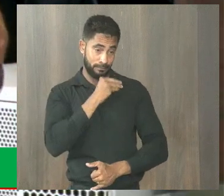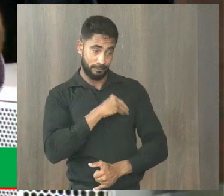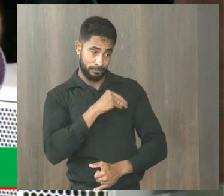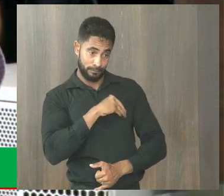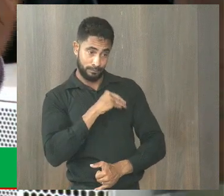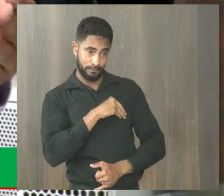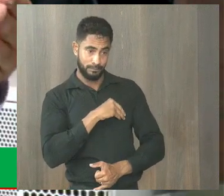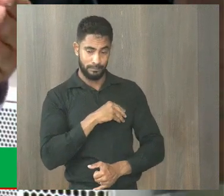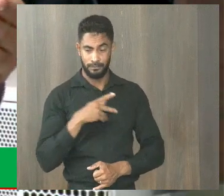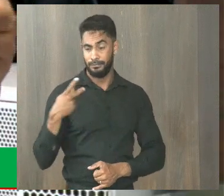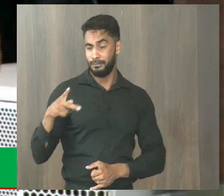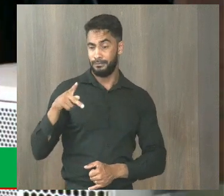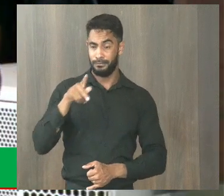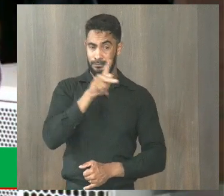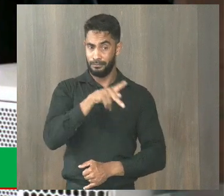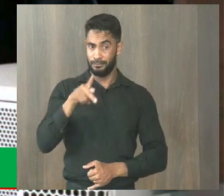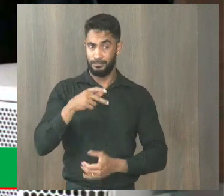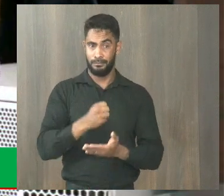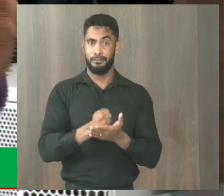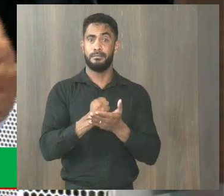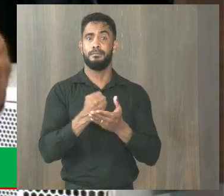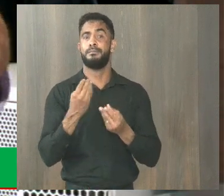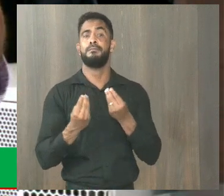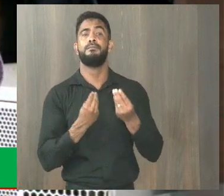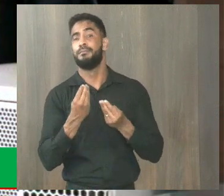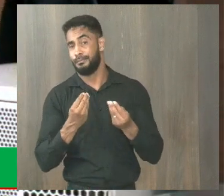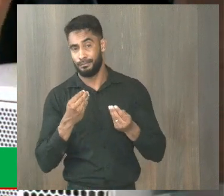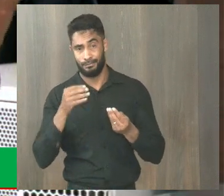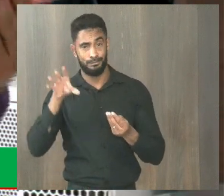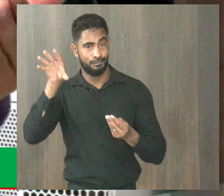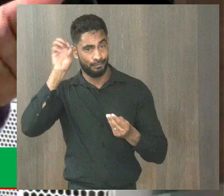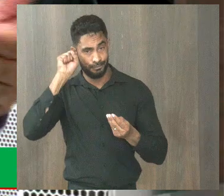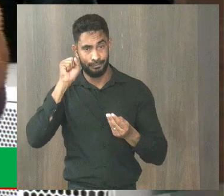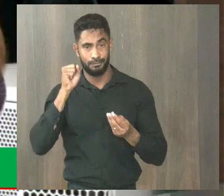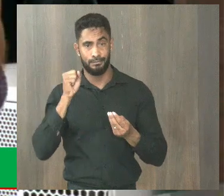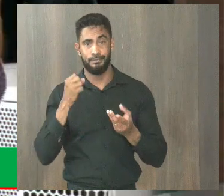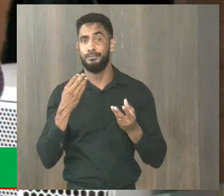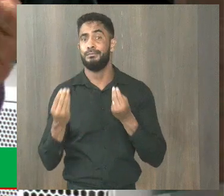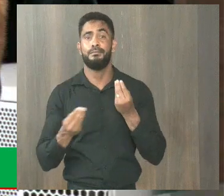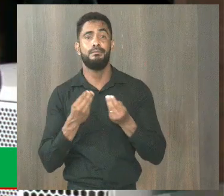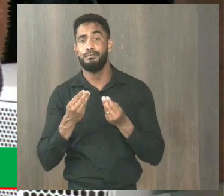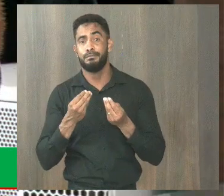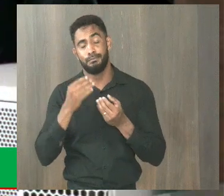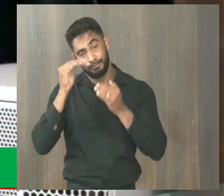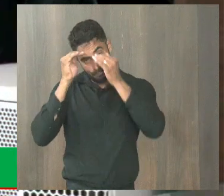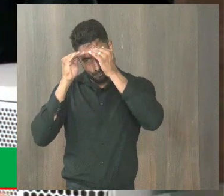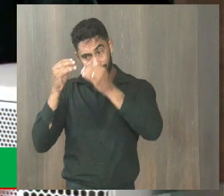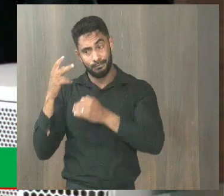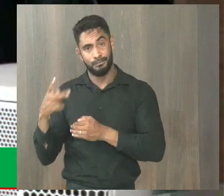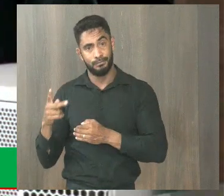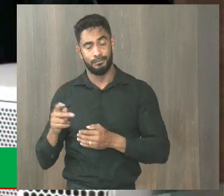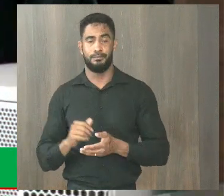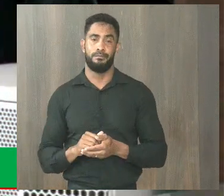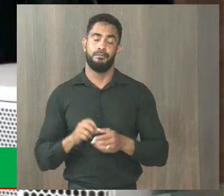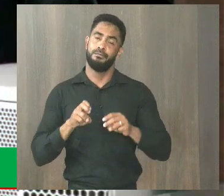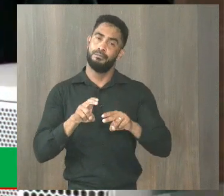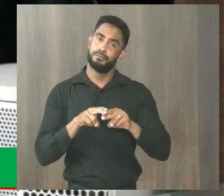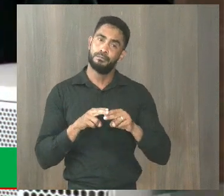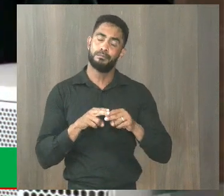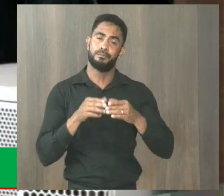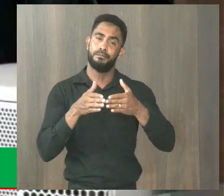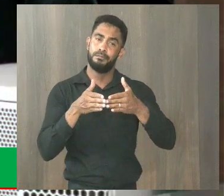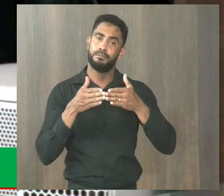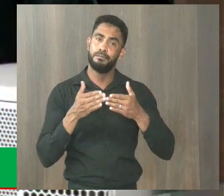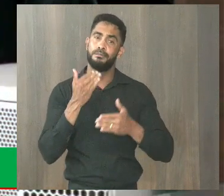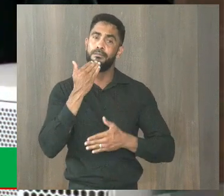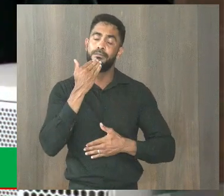esses professores de apoio? Onde que eles vão ser ouvidos? Quando que eles vão, as reivindicações deles serão ouvidas? Então, vem fazer esse requerimento e